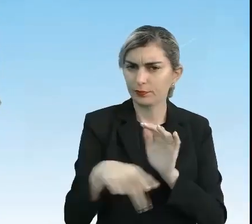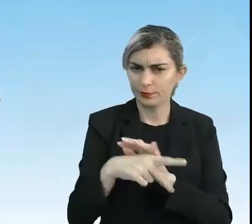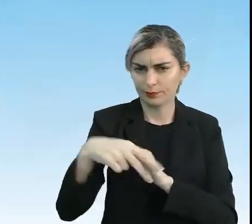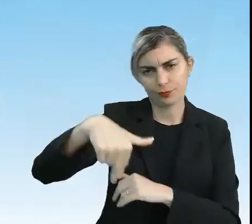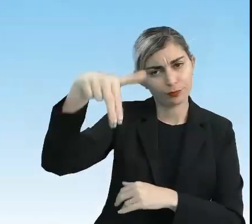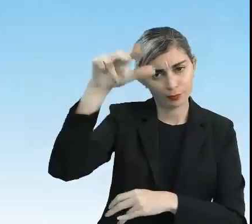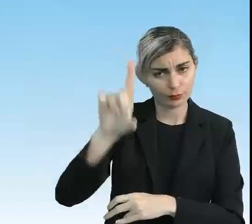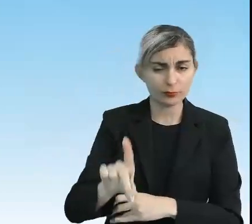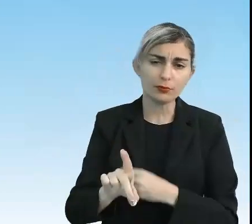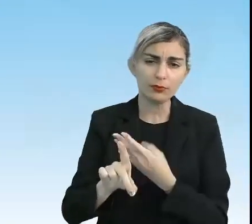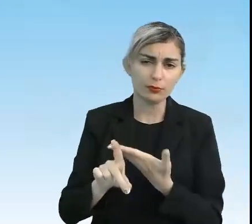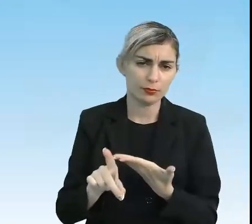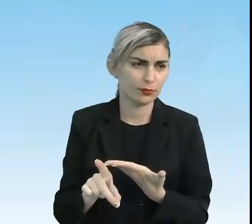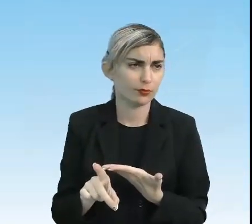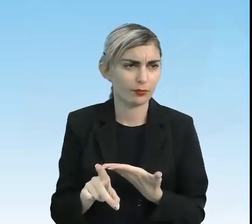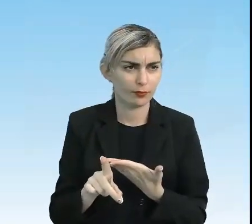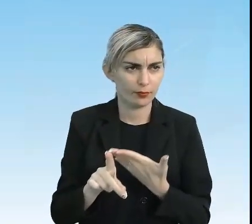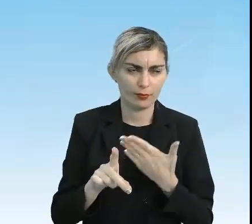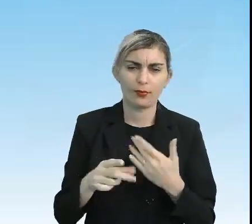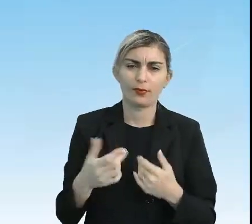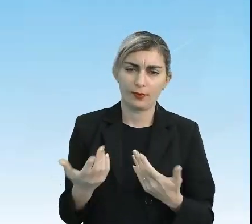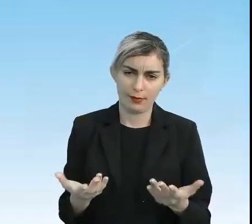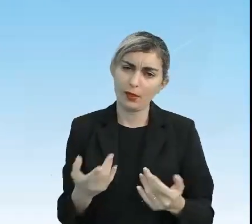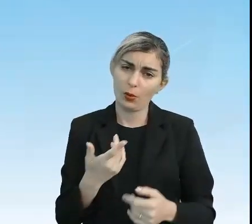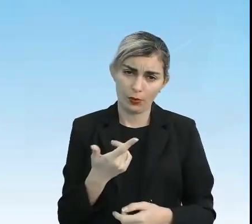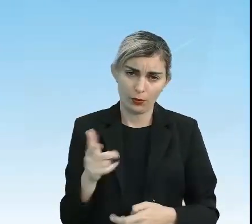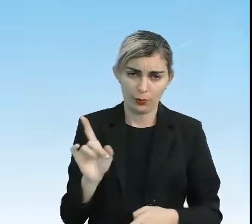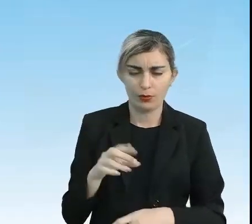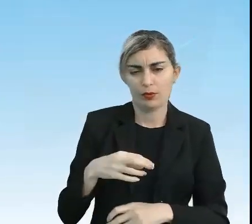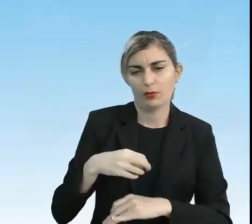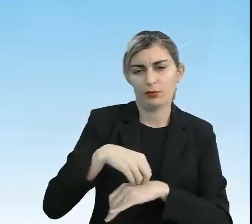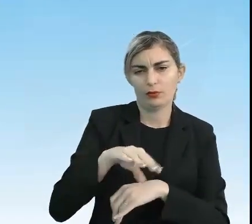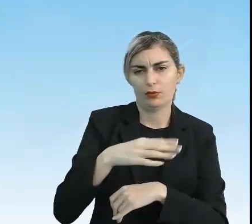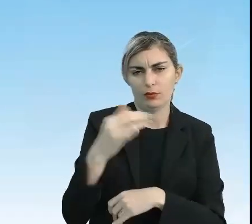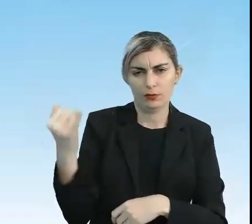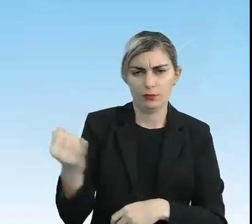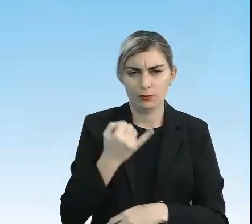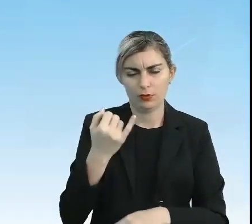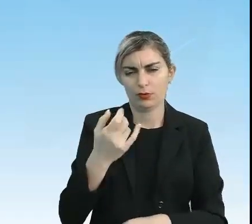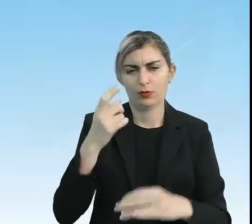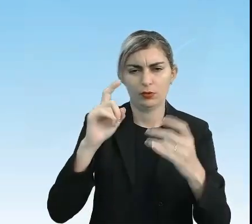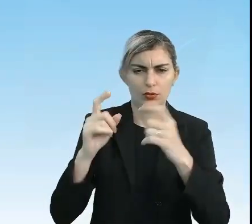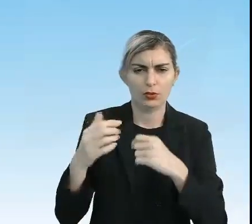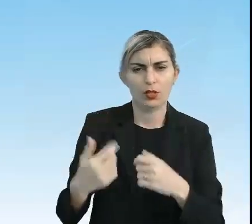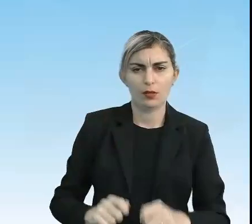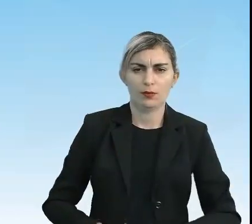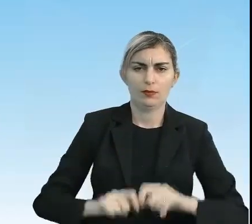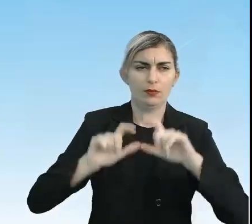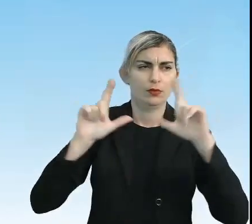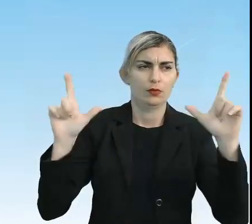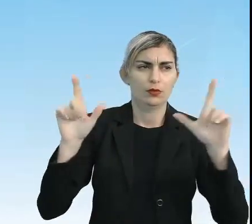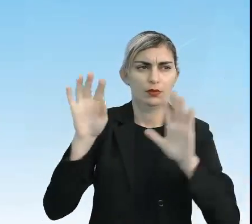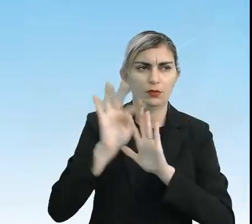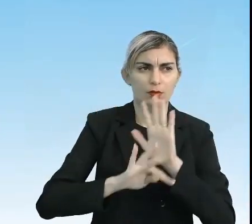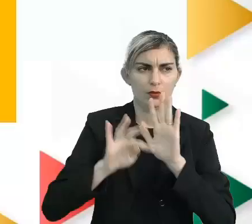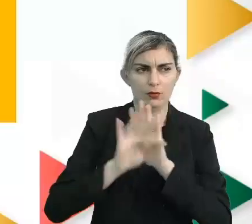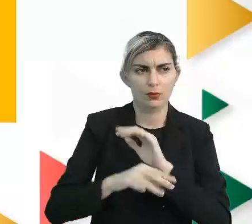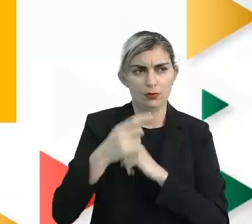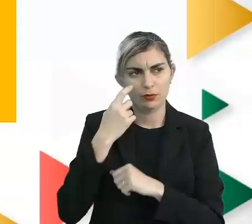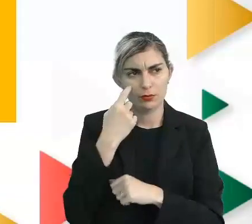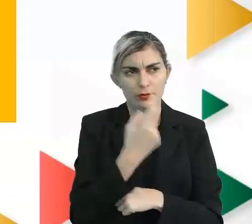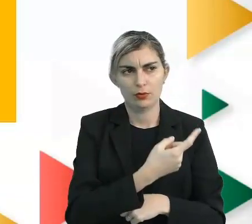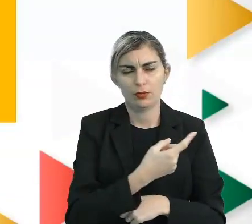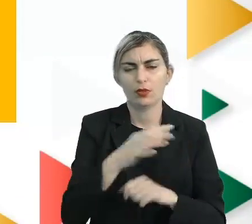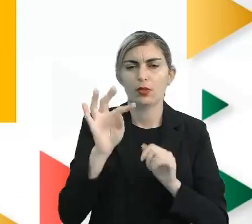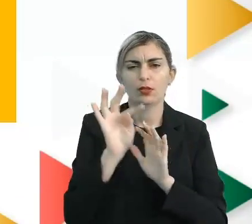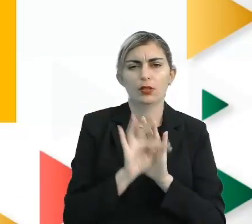Nordeste, né? Então, interessante. Então, outra questão que eu trago importante é a gente discutir, na tela esse texto. Vamos ver aqui. É